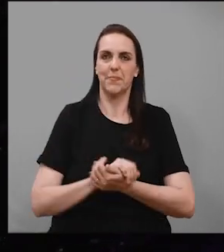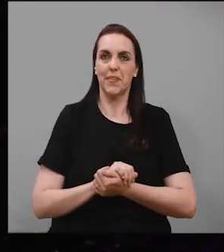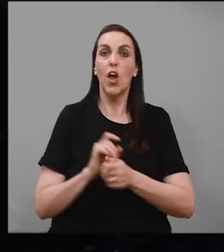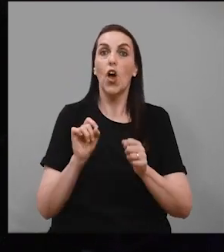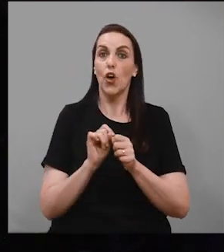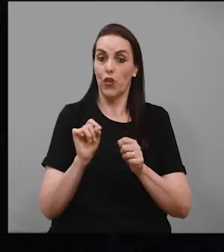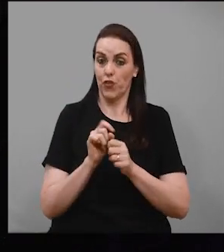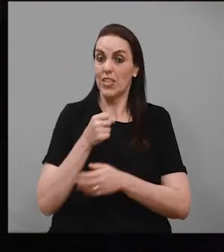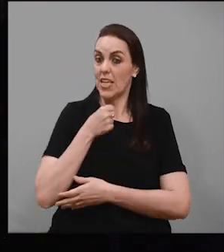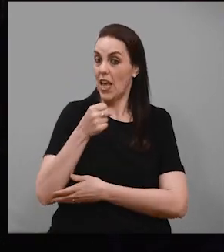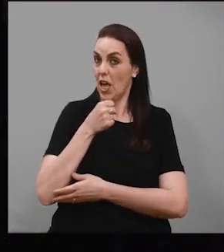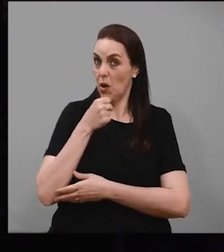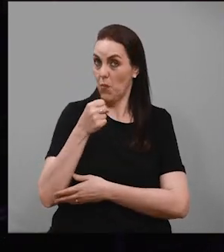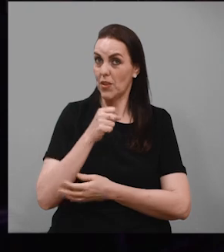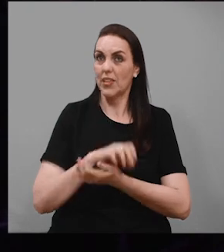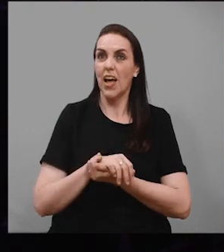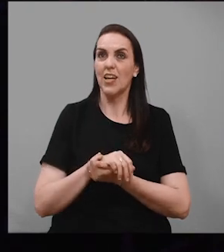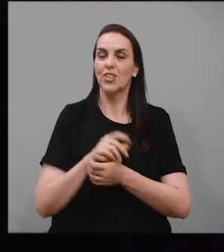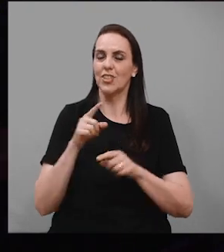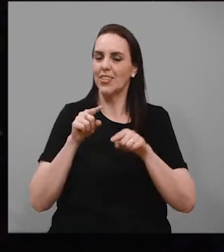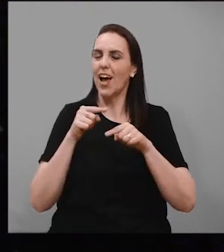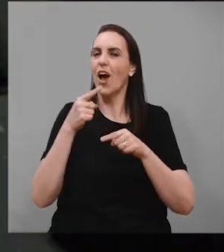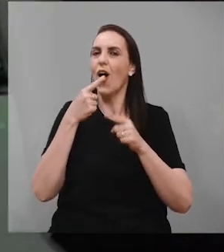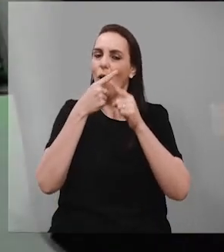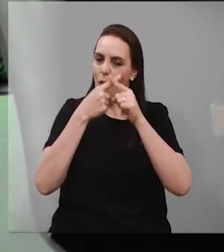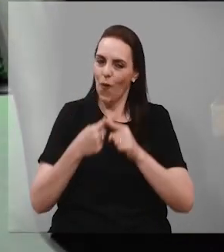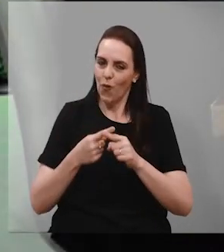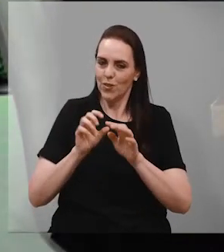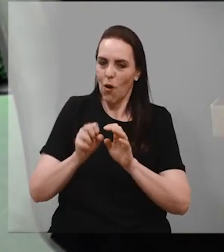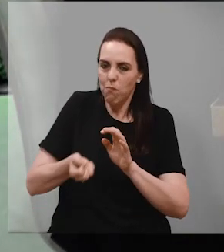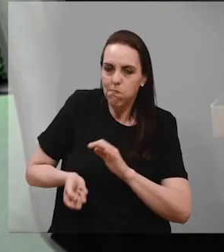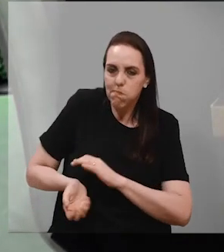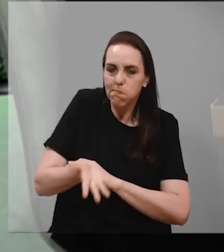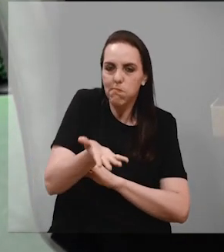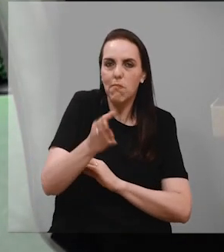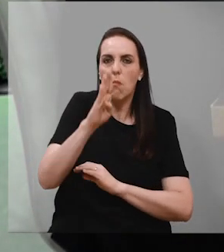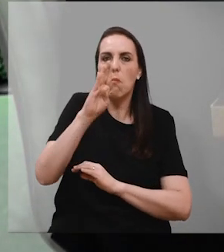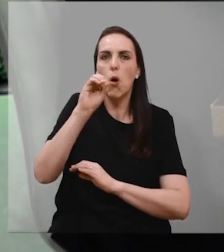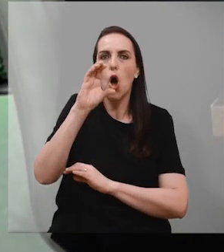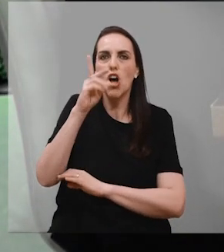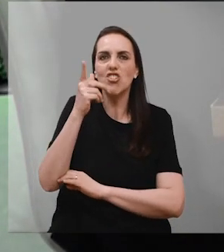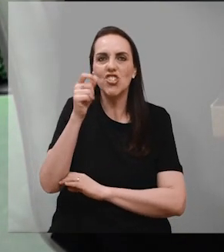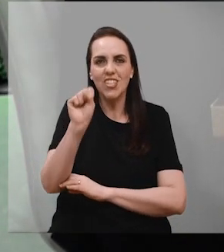legal. Eu fiz a matéria do torneio de bocha, também foi muito legal acompanhar.